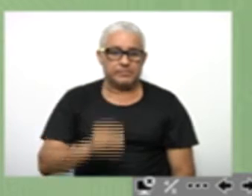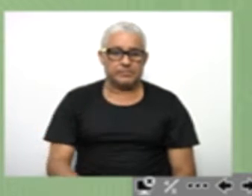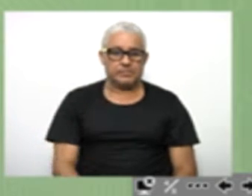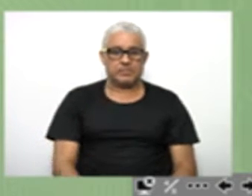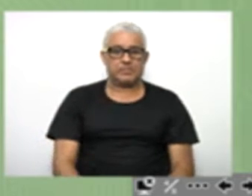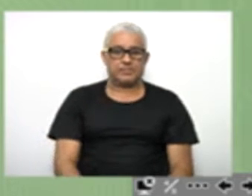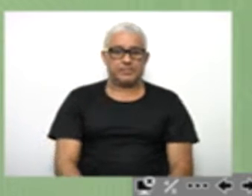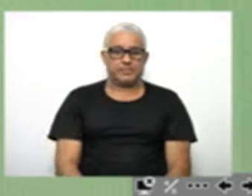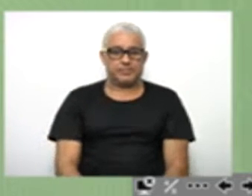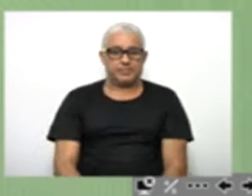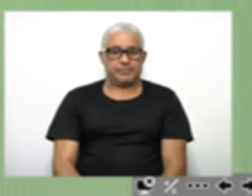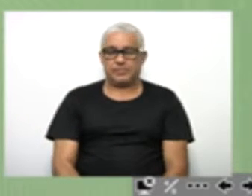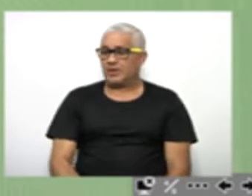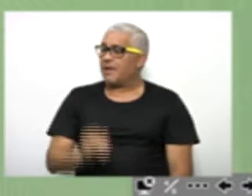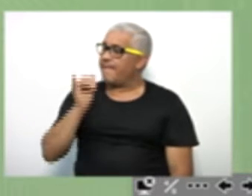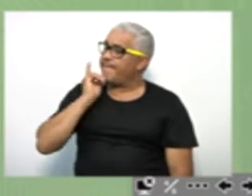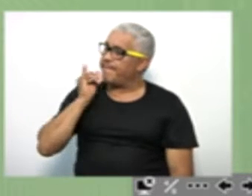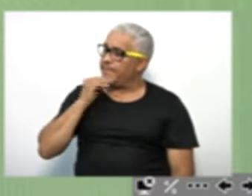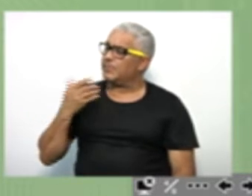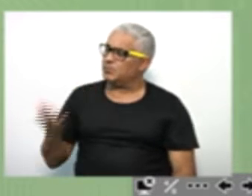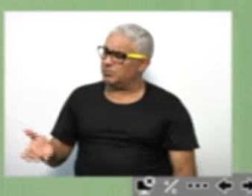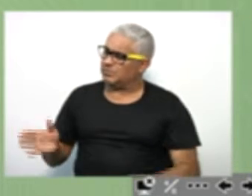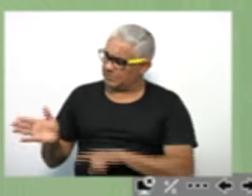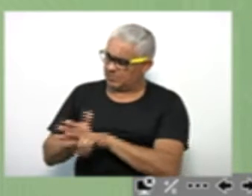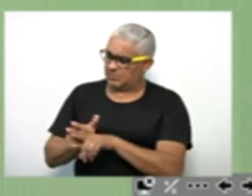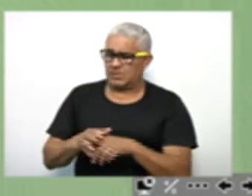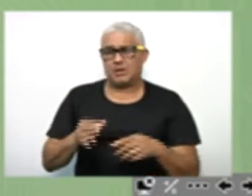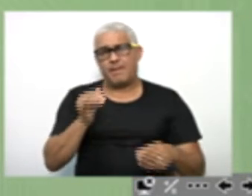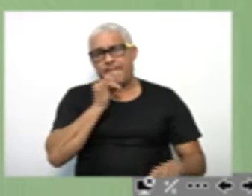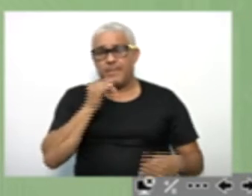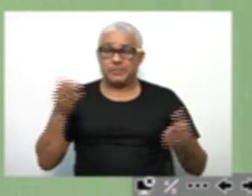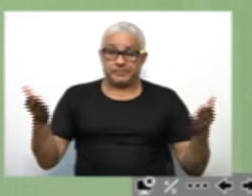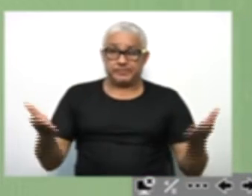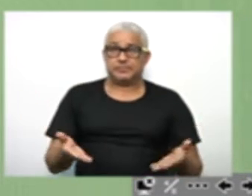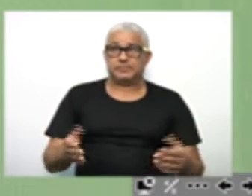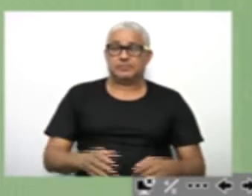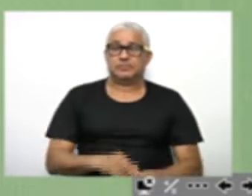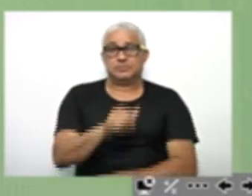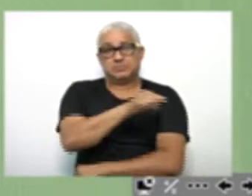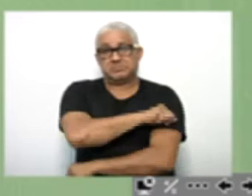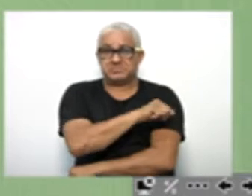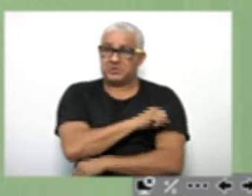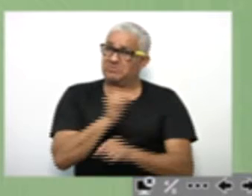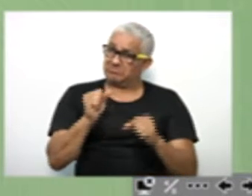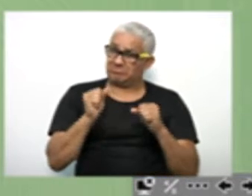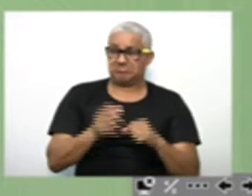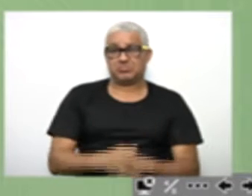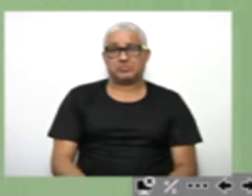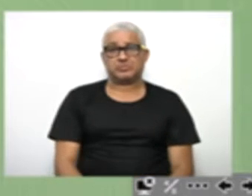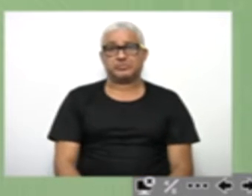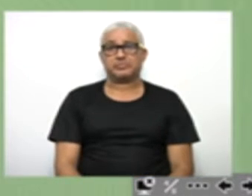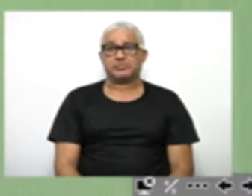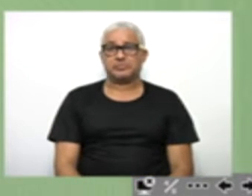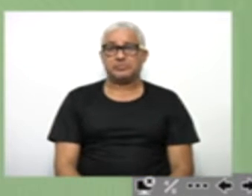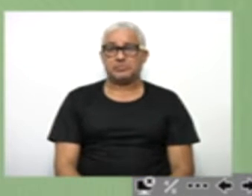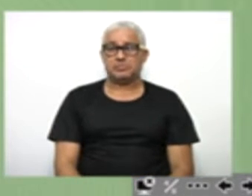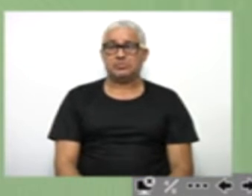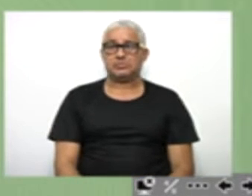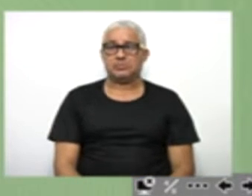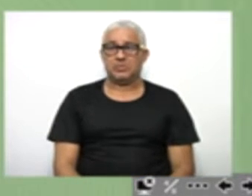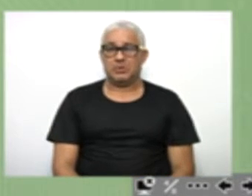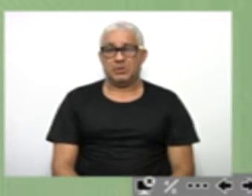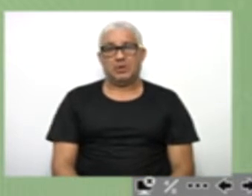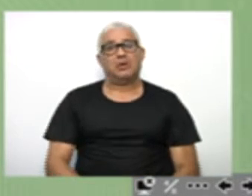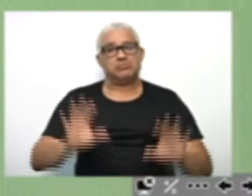sobre custo de oportunidade? Hoje, vamos dizer que os alunos pudessem estar em um